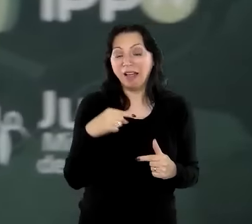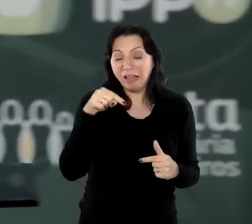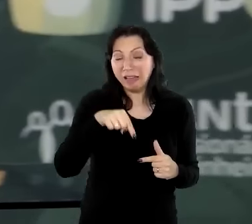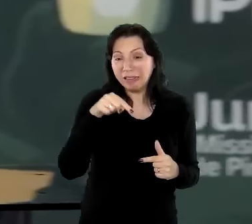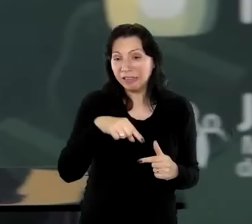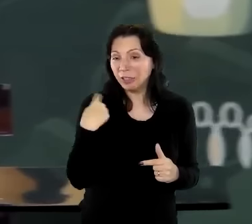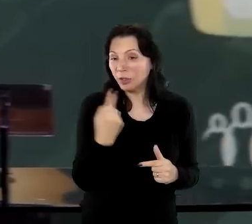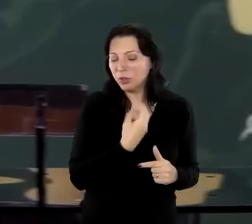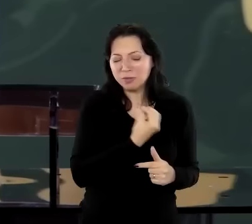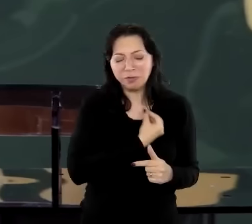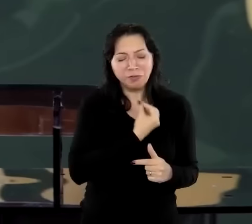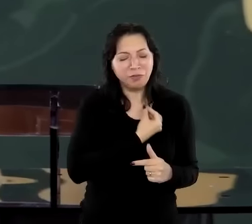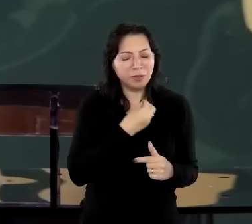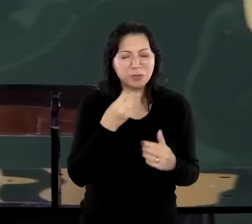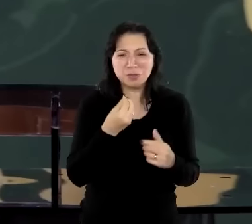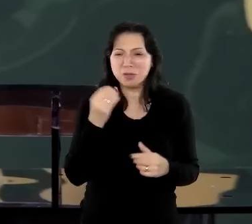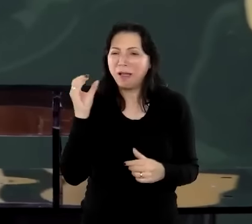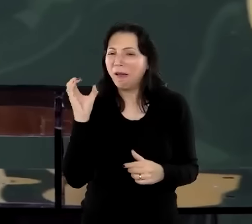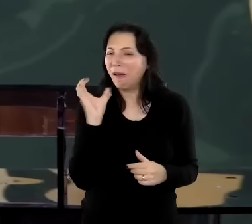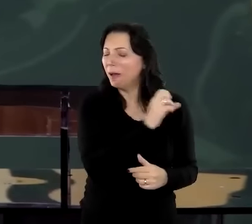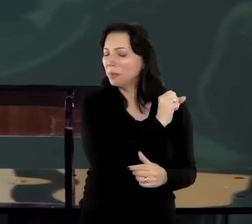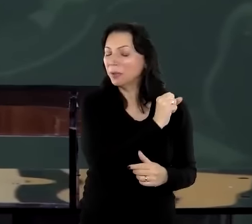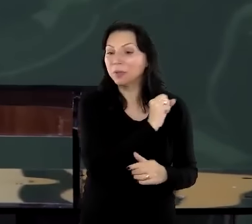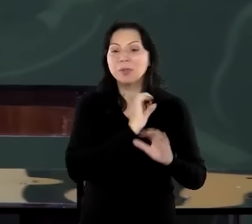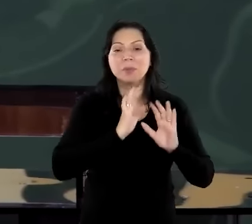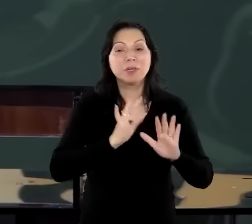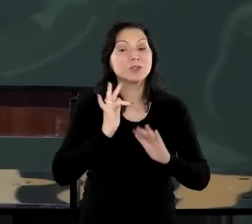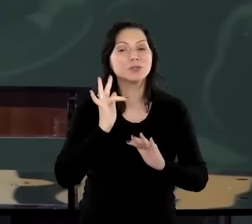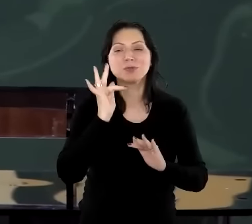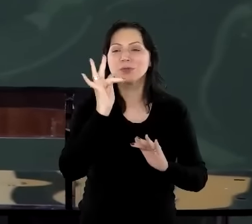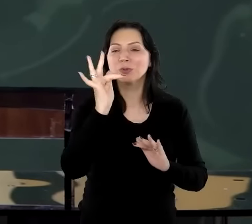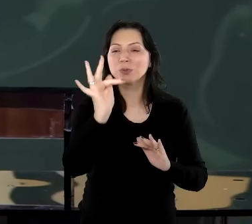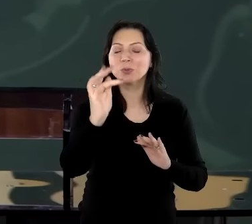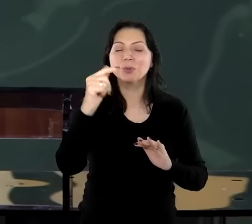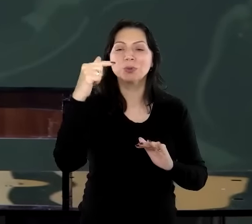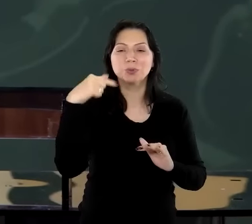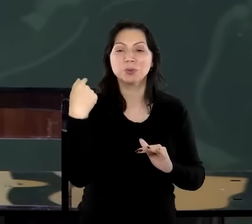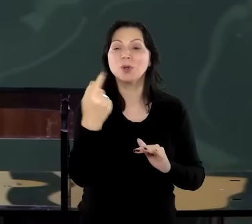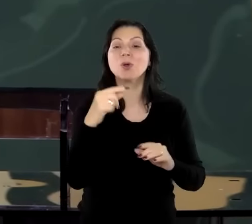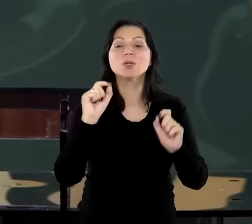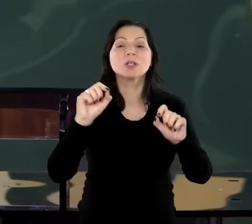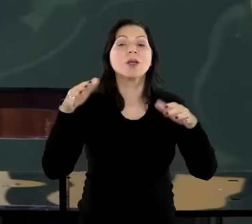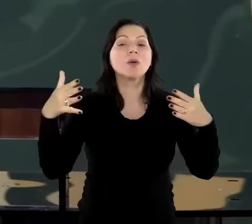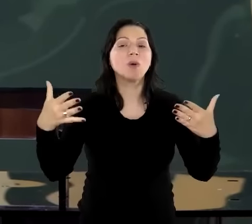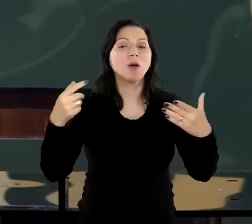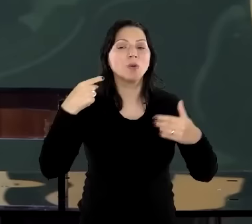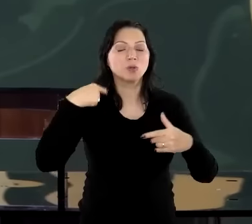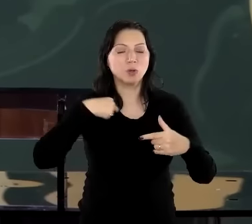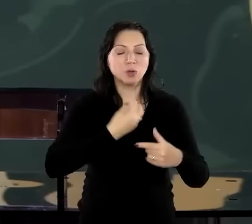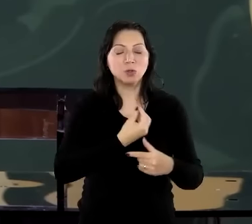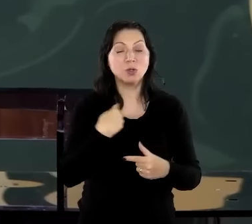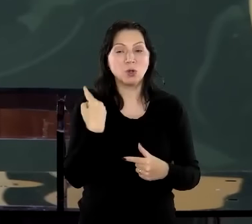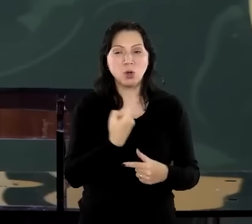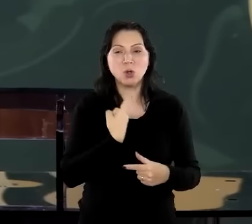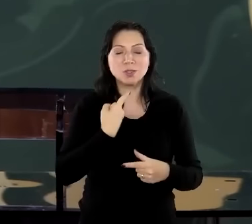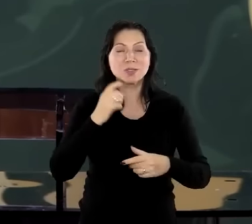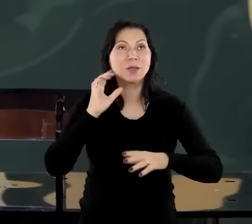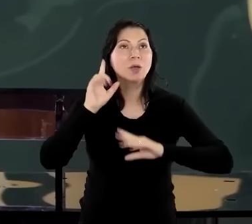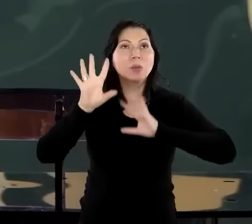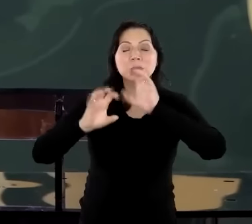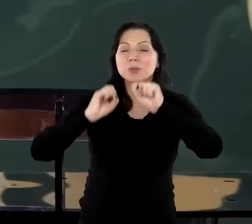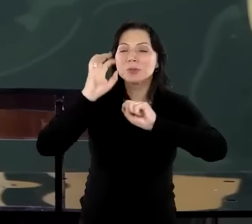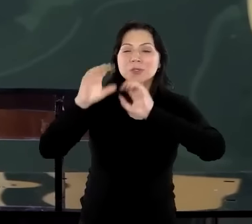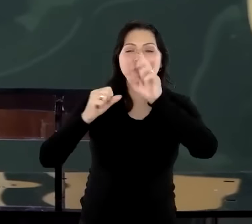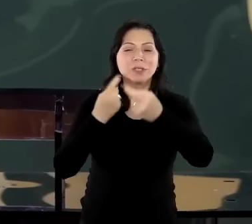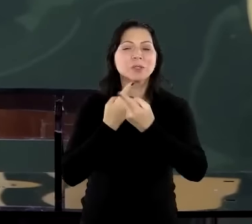está de passagem. Nós caminhamos para uma cidade que é permanente. Na verdade, nós